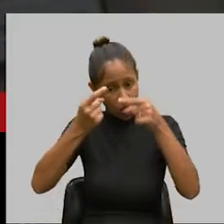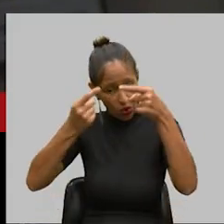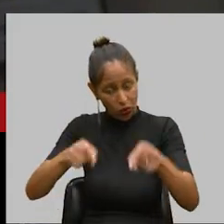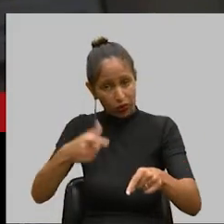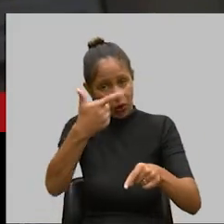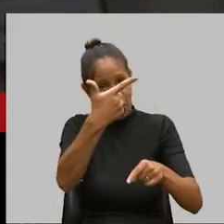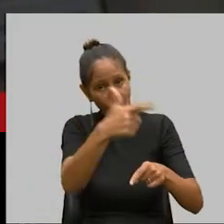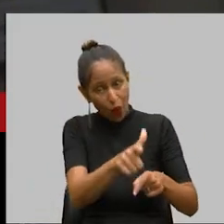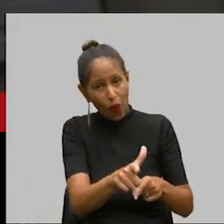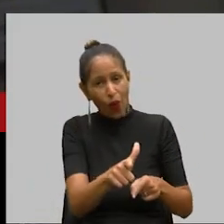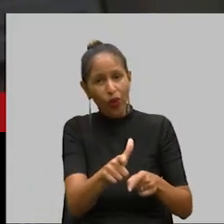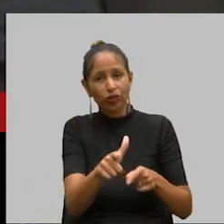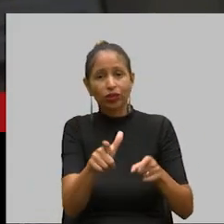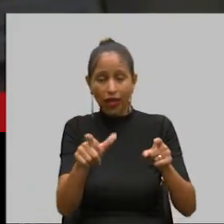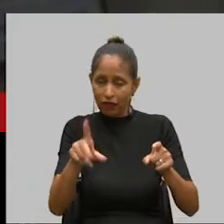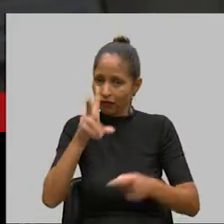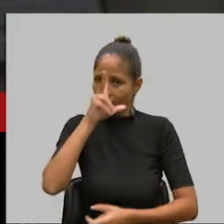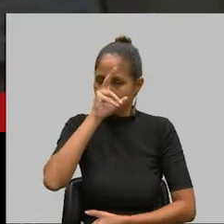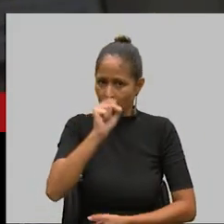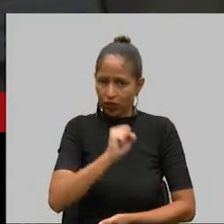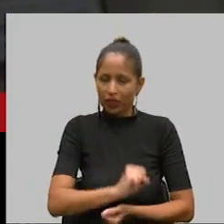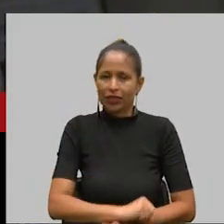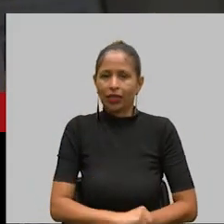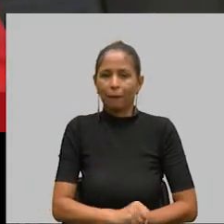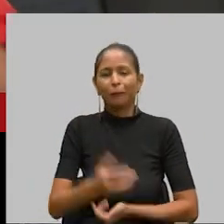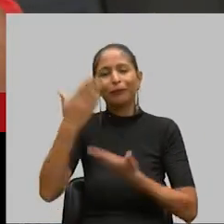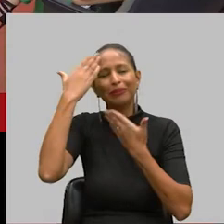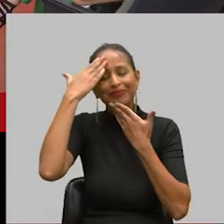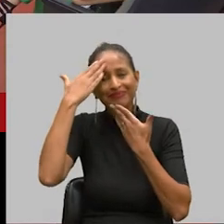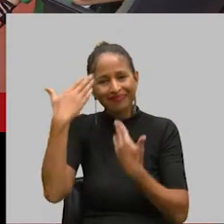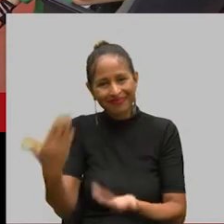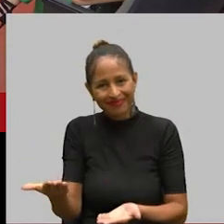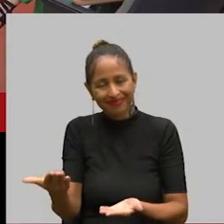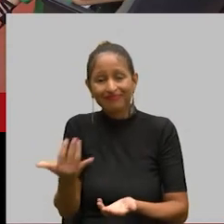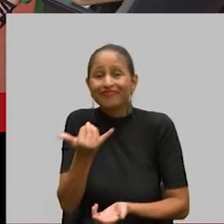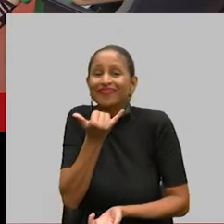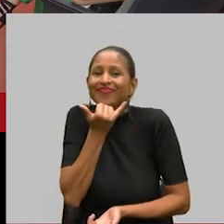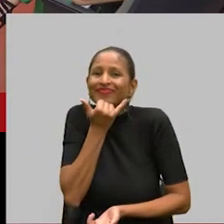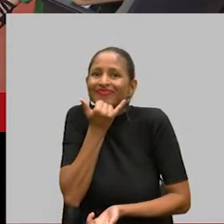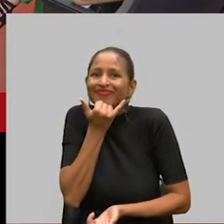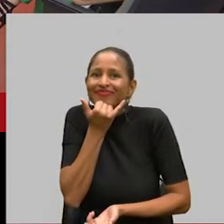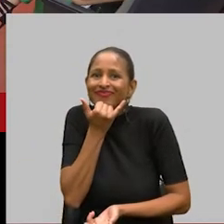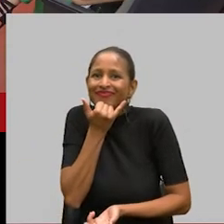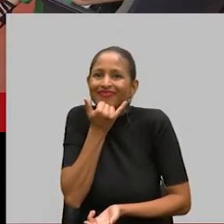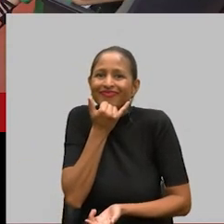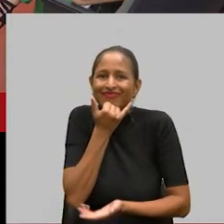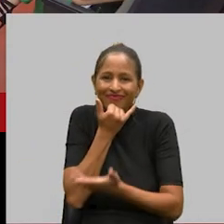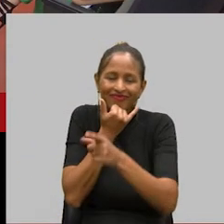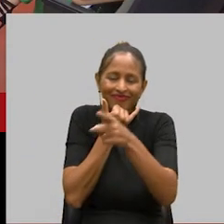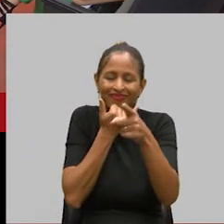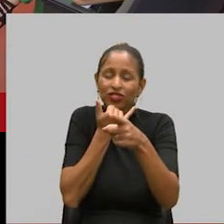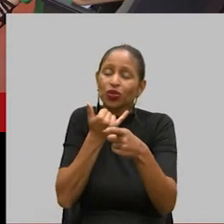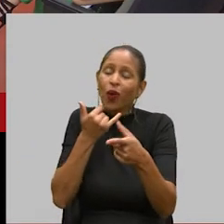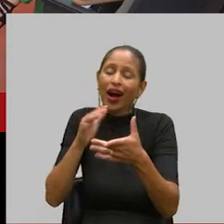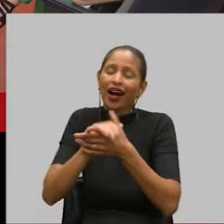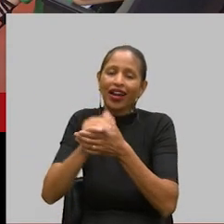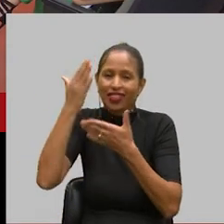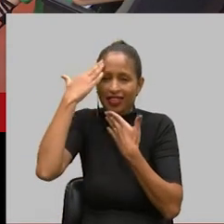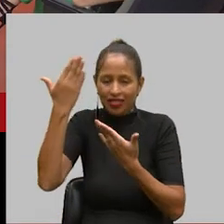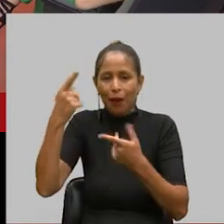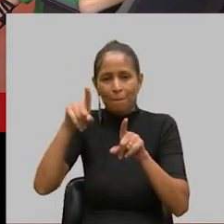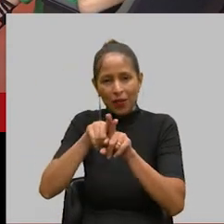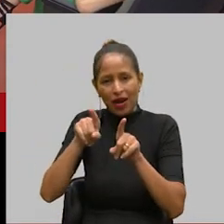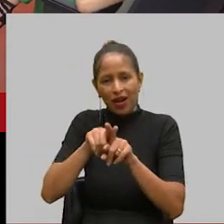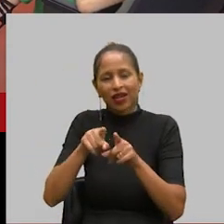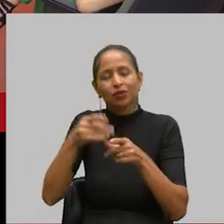am Maré que é muito forte então assim gratidão a todos e todas desculpa não agradecer a cada um no particular mas é dado